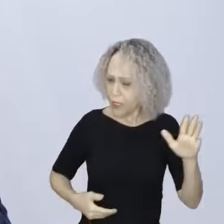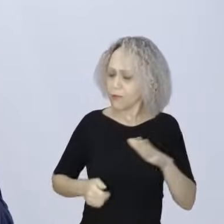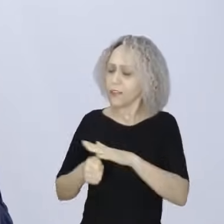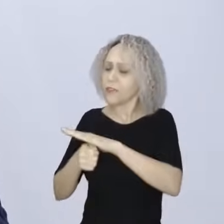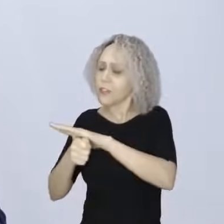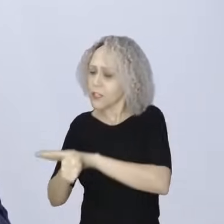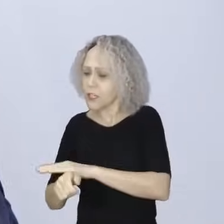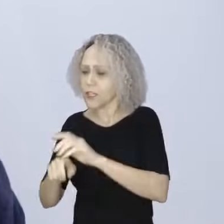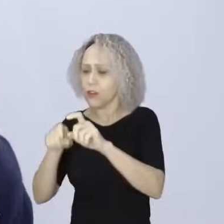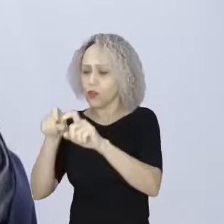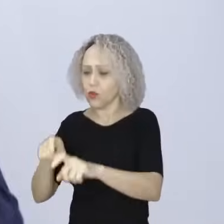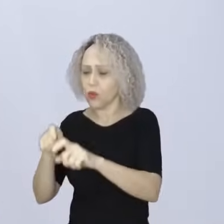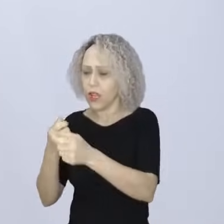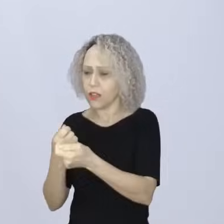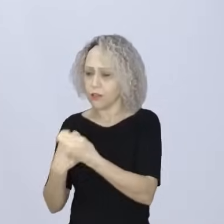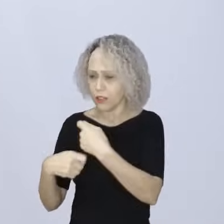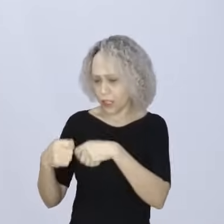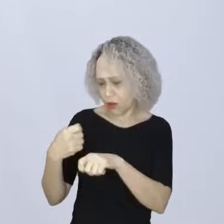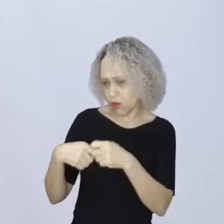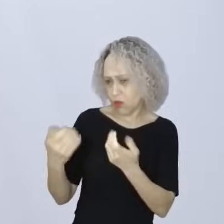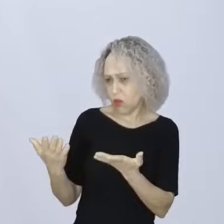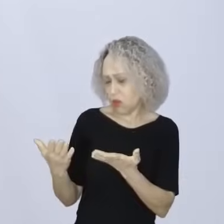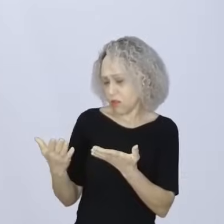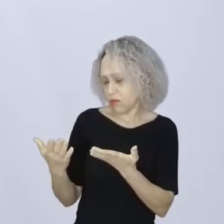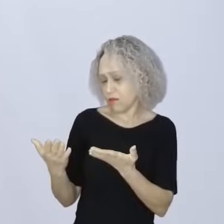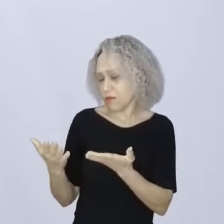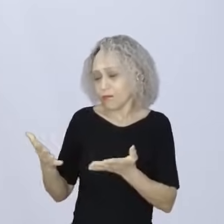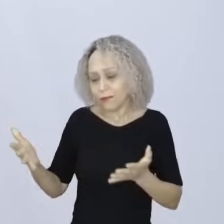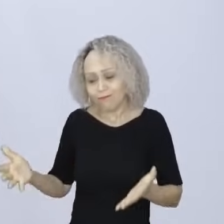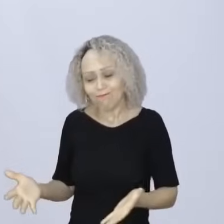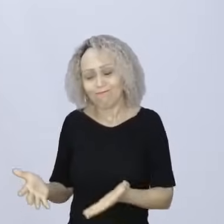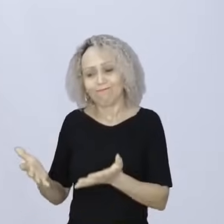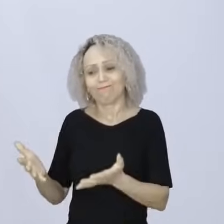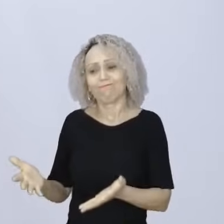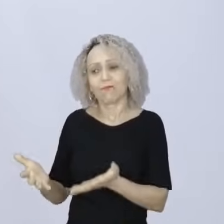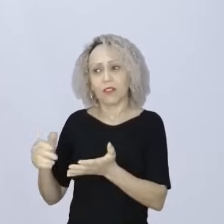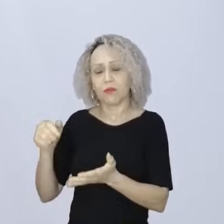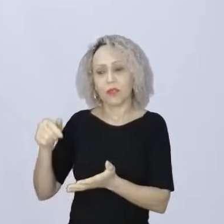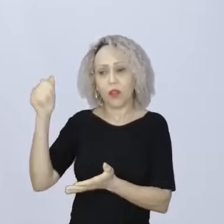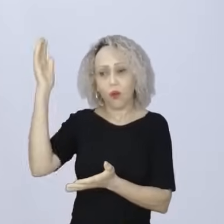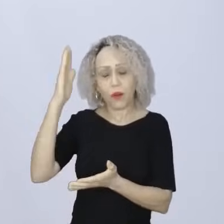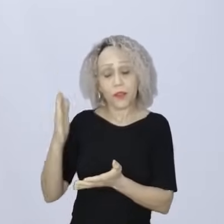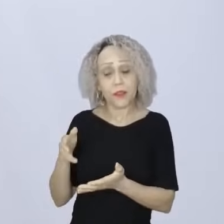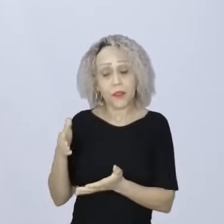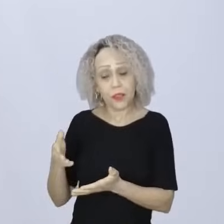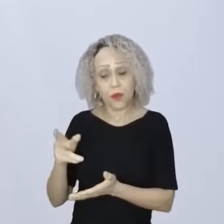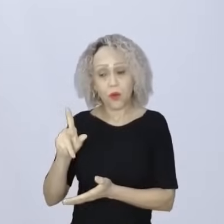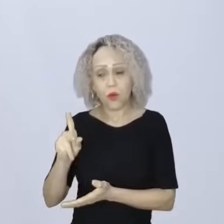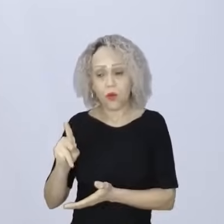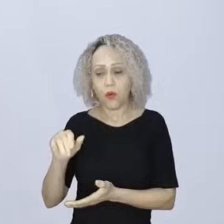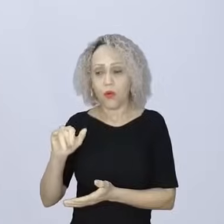para aumentar o PIB, para poder posicionar bem o Brasil na balança comercial